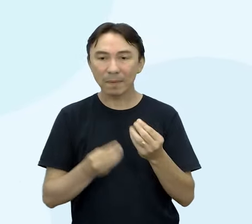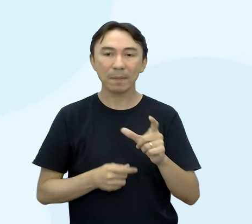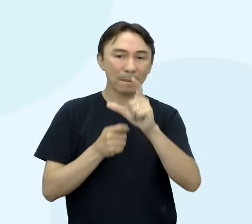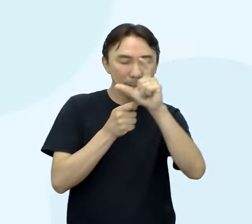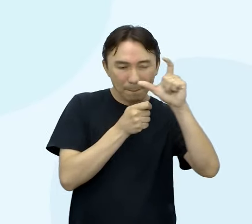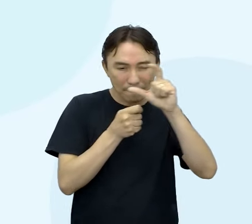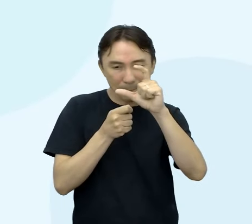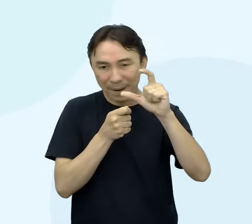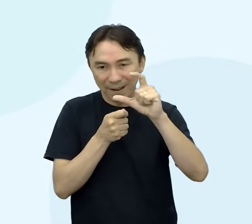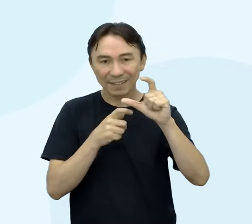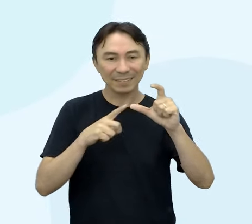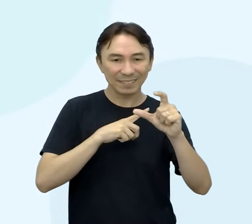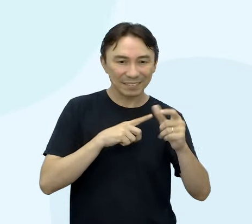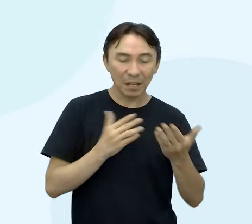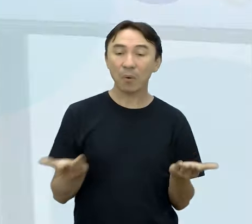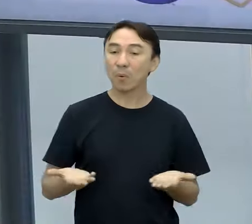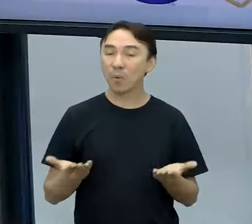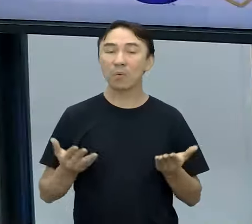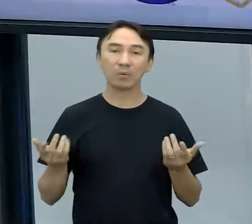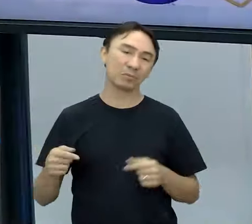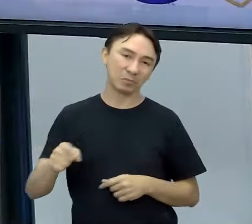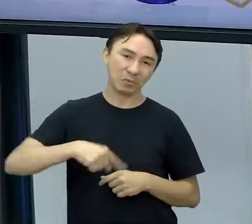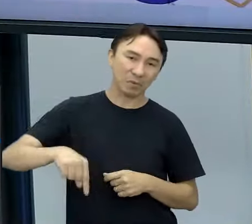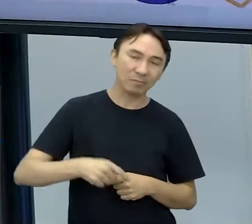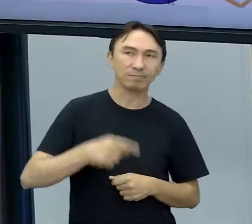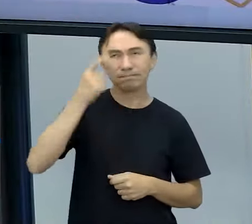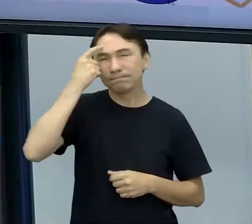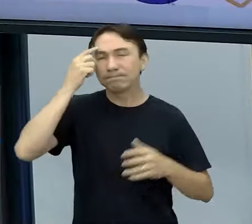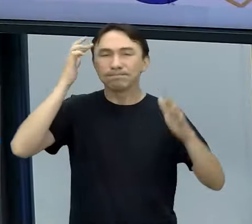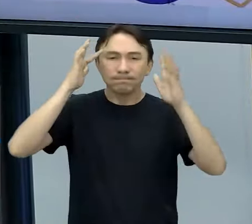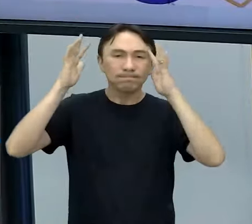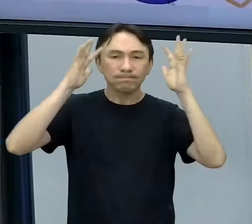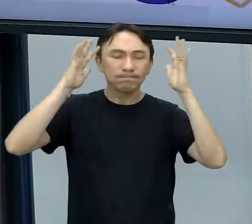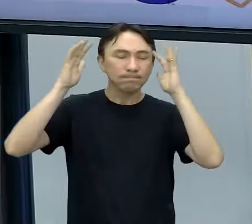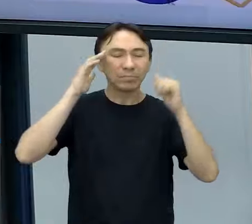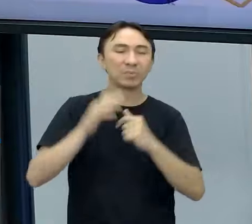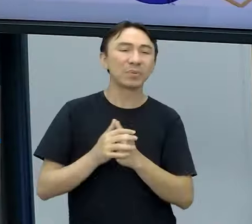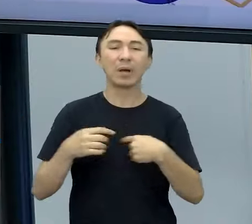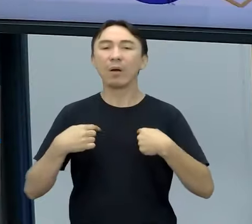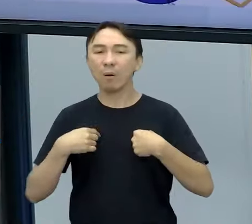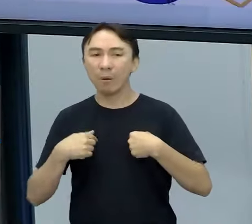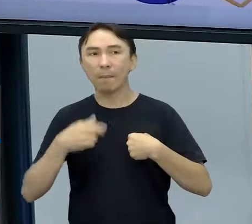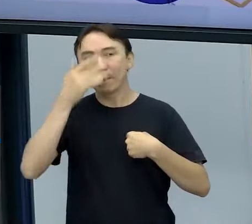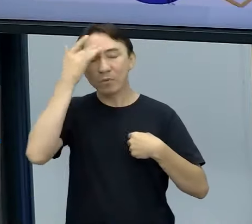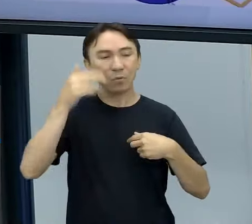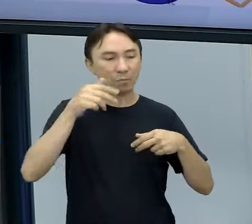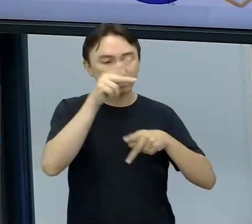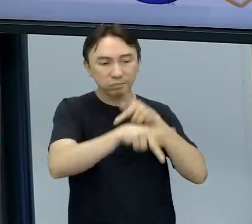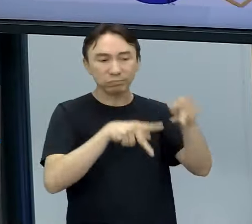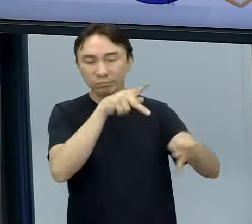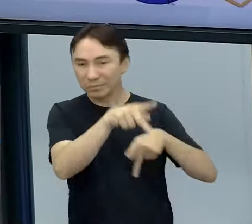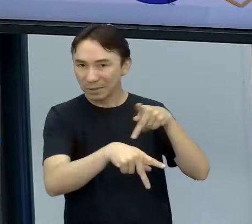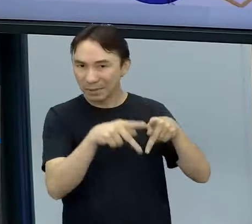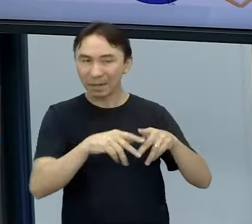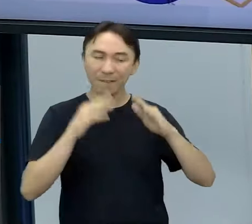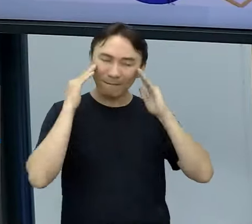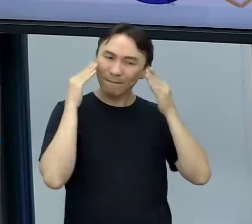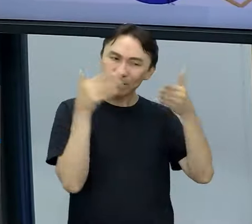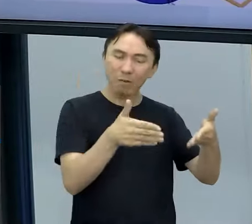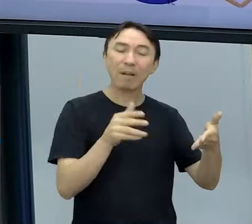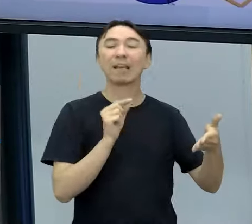reflexão. Então, eu peguei essas imagens pra realmente pensar. O que que é o meu público-alvo? Quem são? Será que eu escolhi direito? Será que eu vou ter que